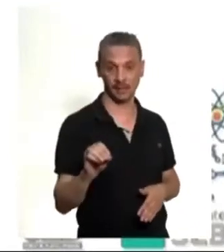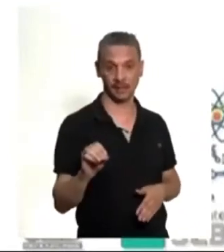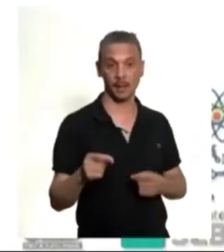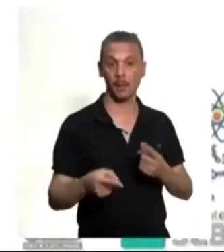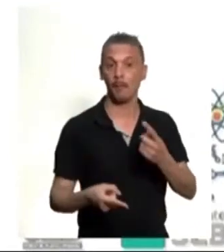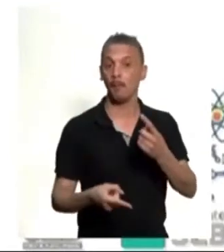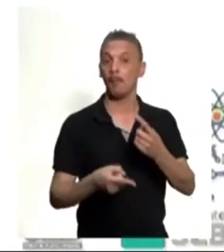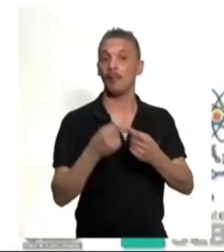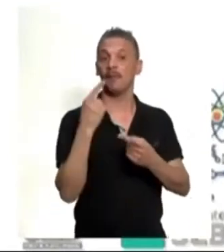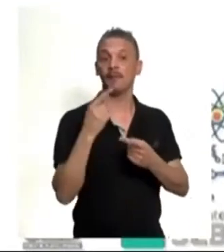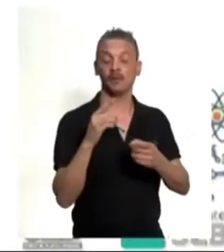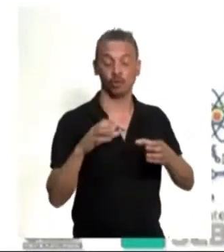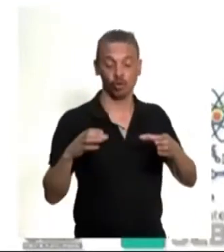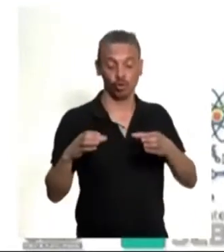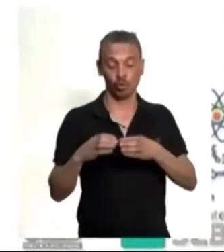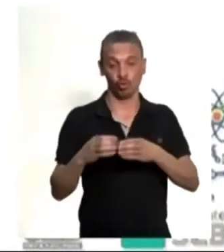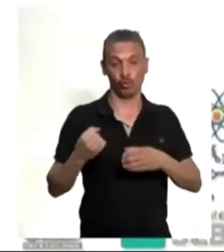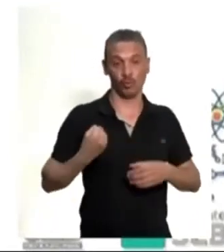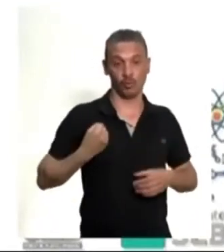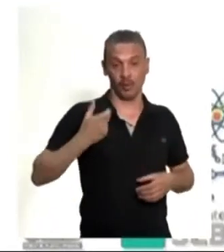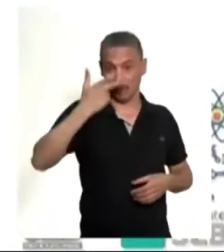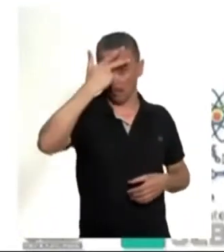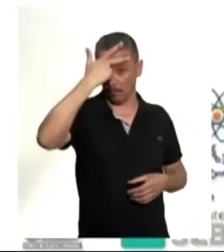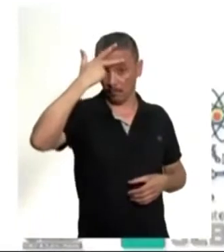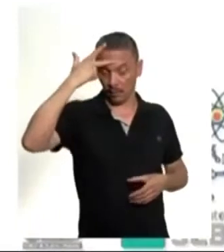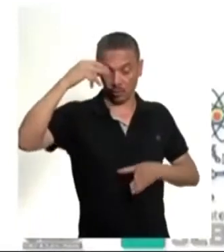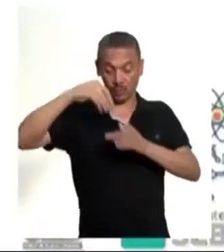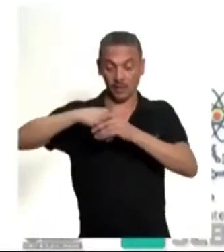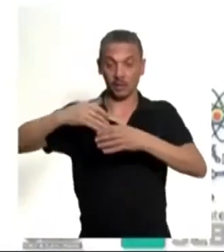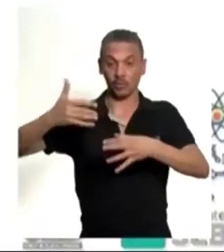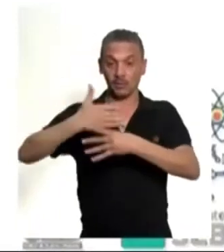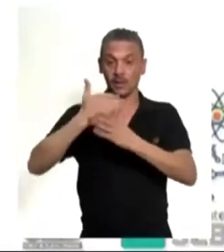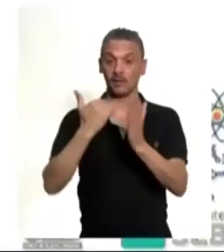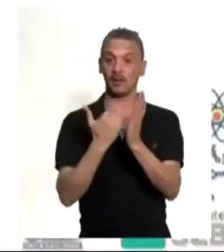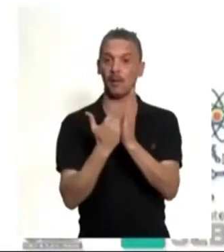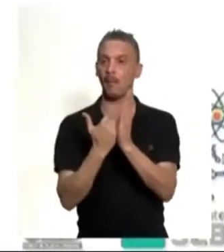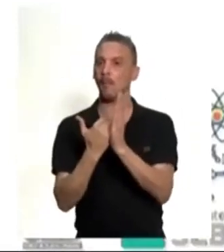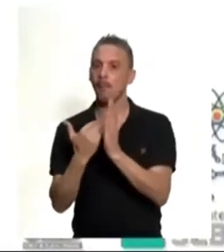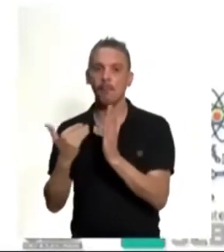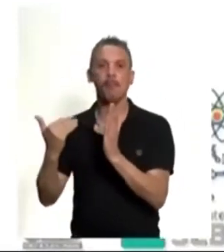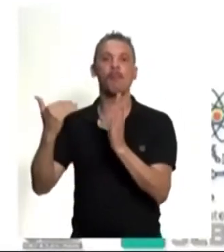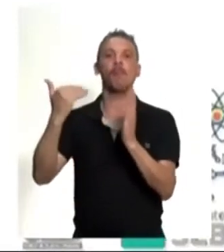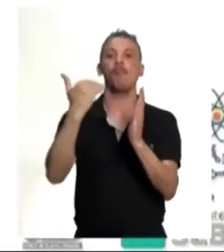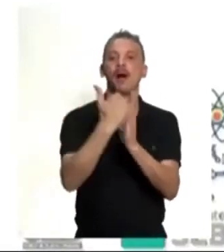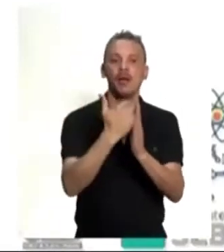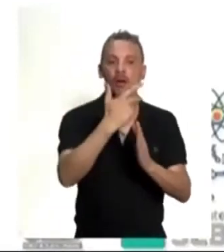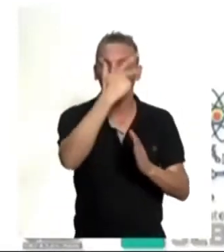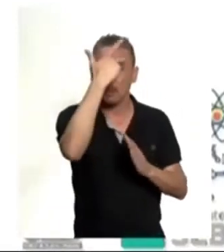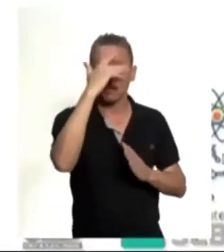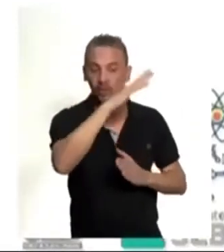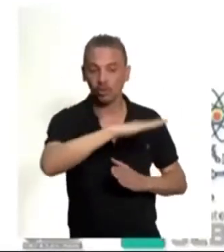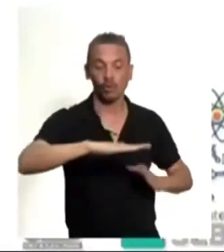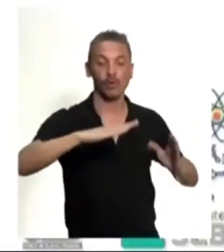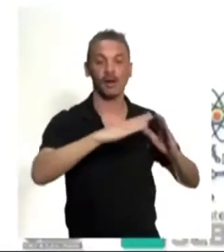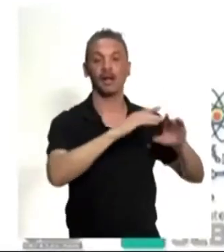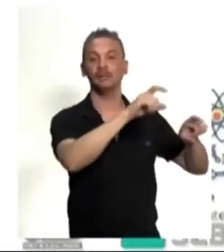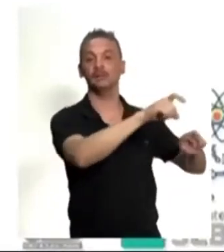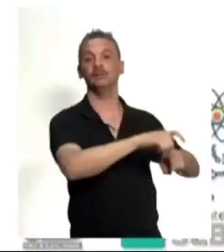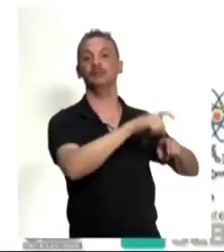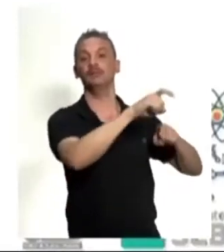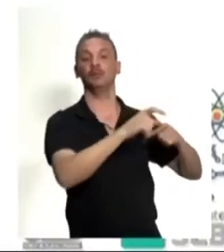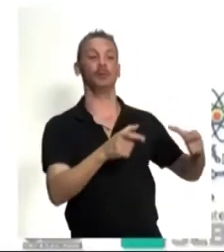primeira vez o número de habitantes morando nas cidades passou a ser maior dos que viviam na